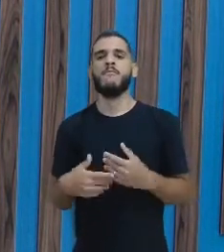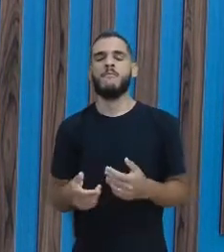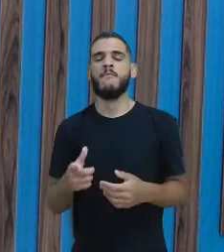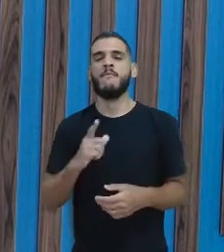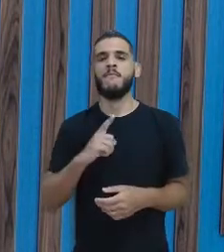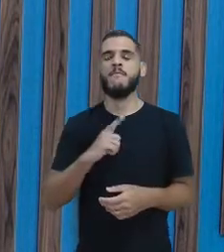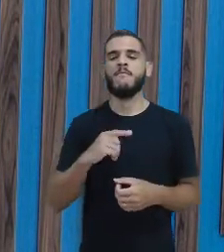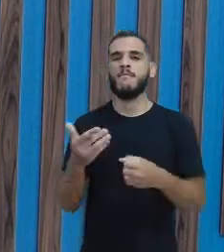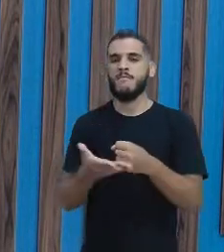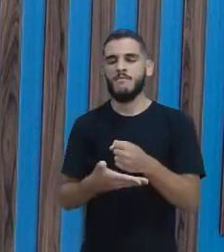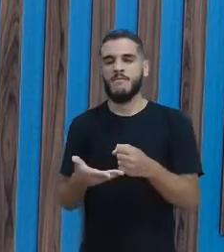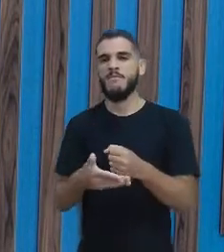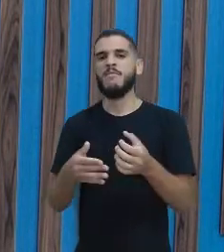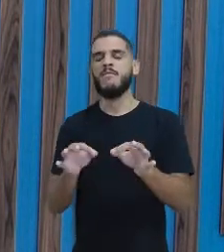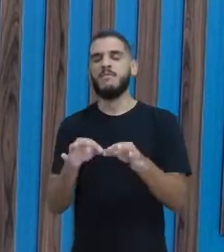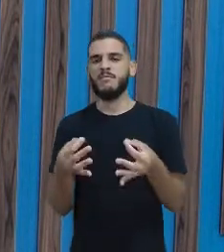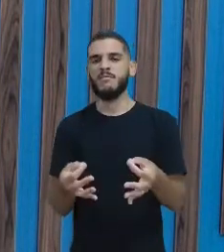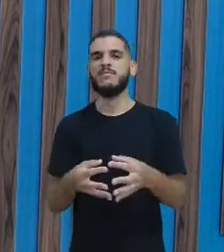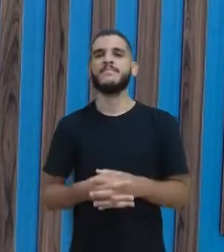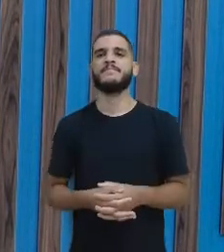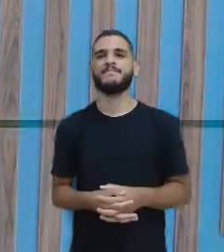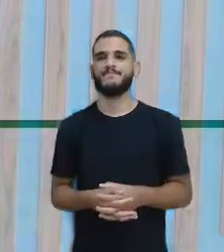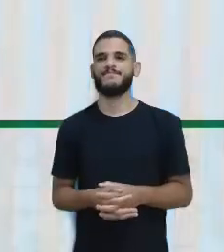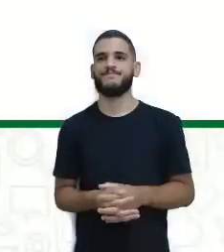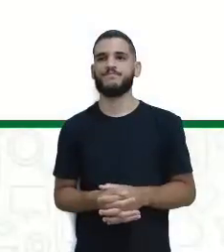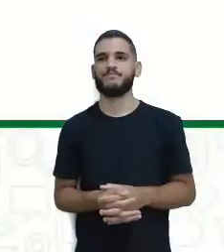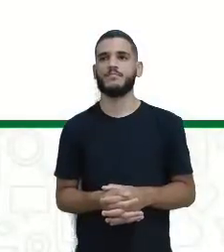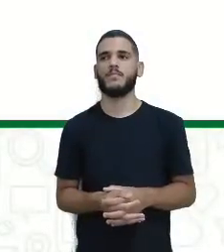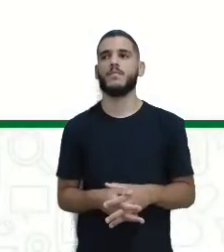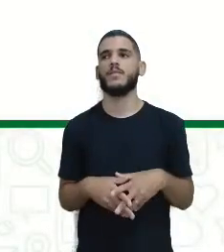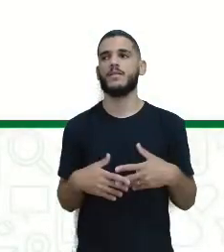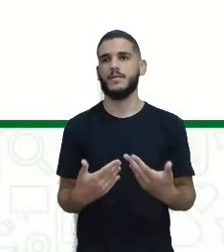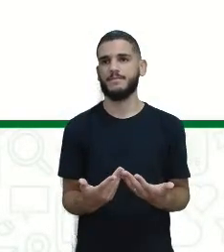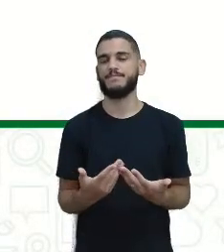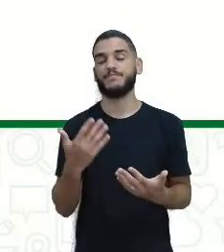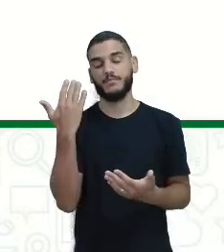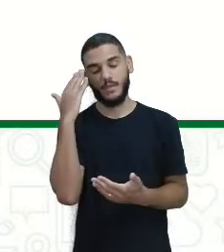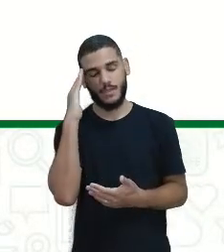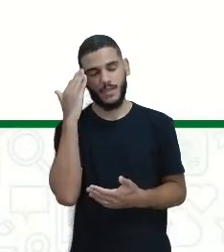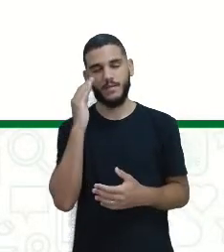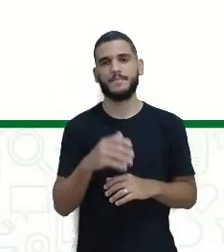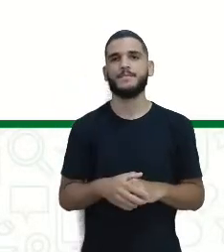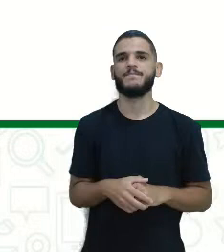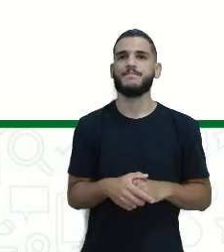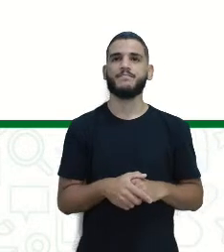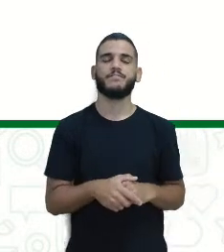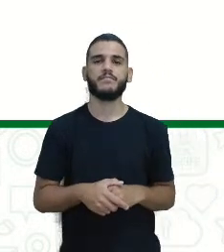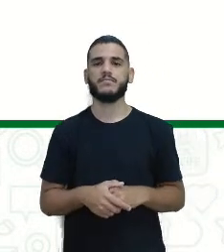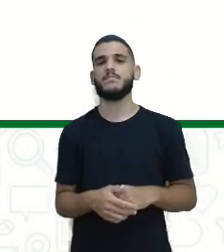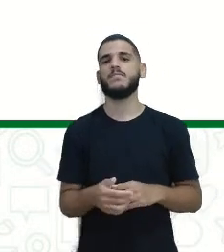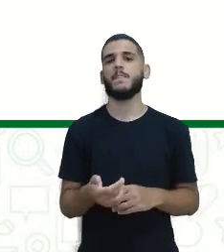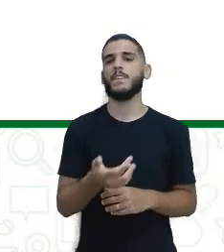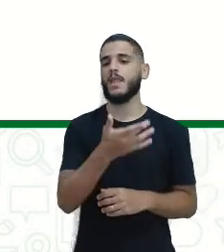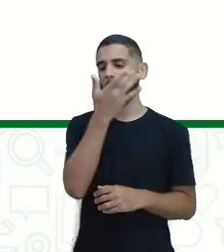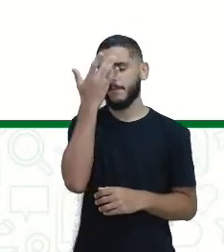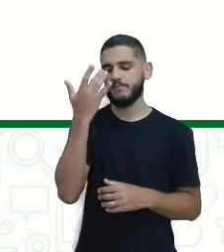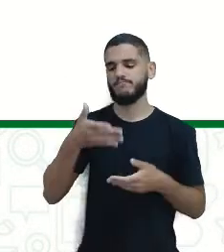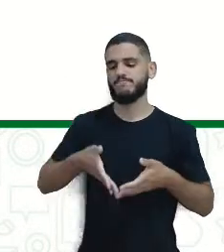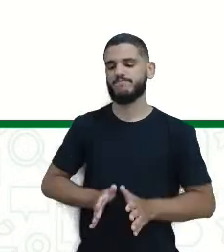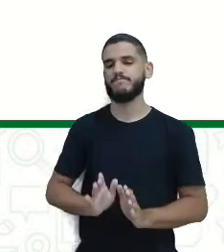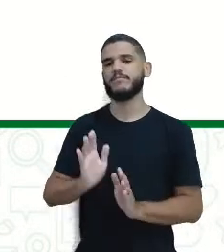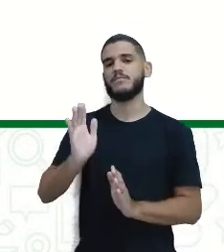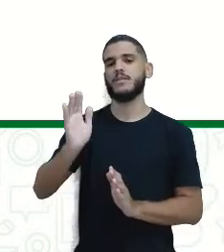princípio, os singulares. Vamos entender isso melhor. Se eu disser, ela nasceu no